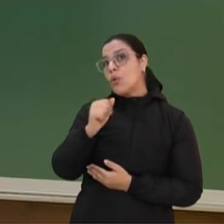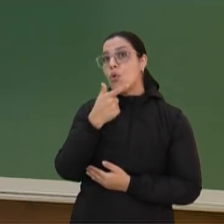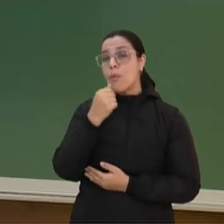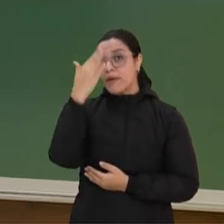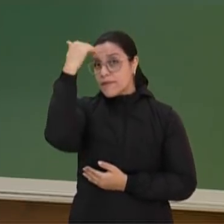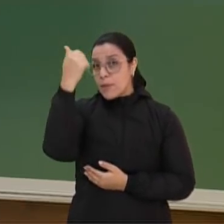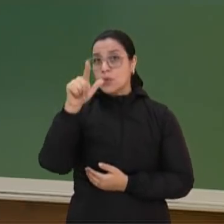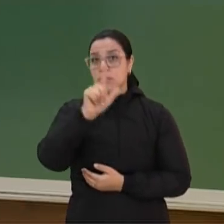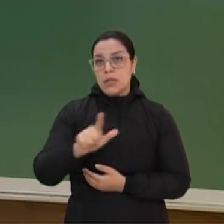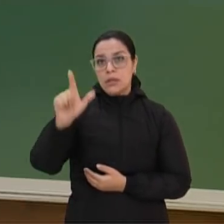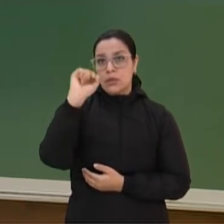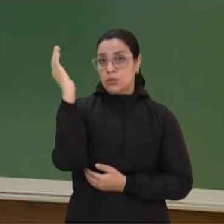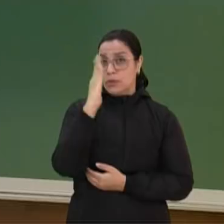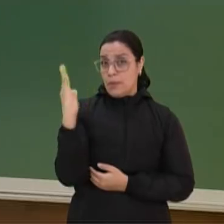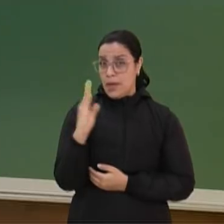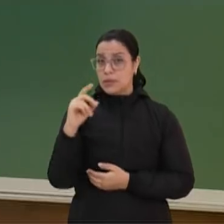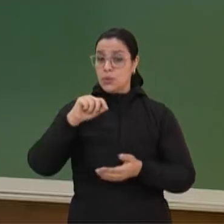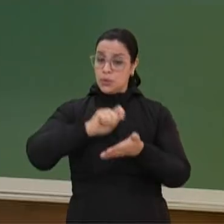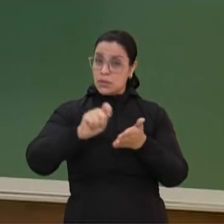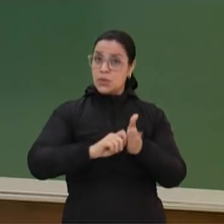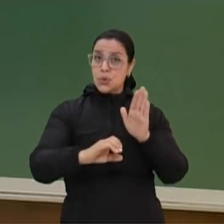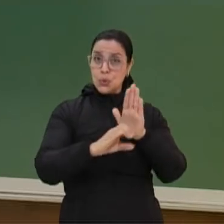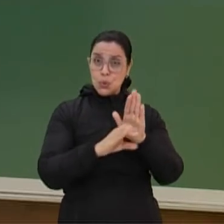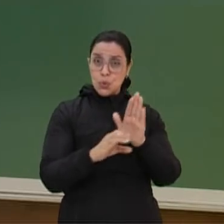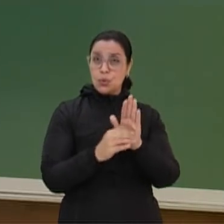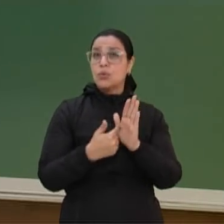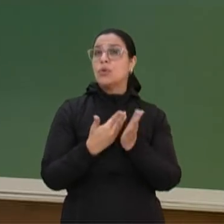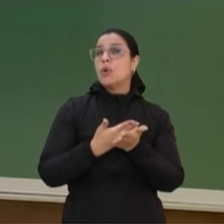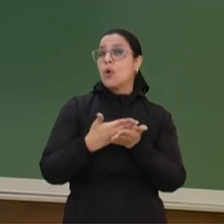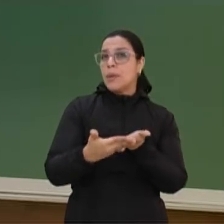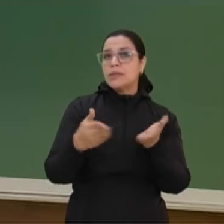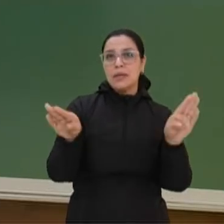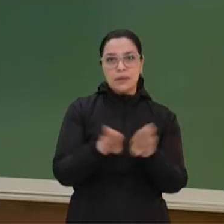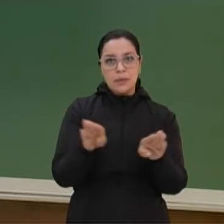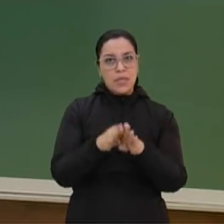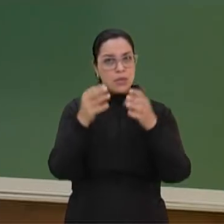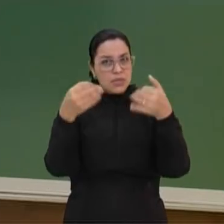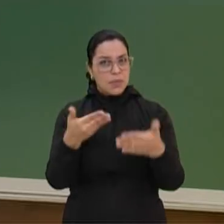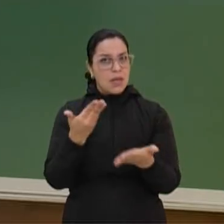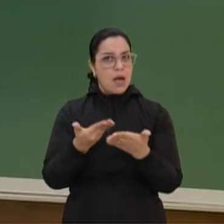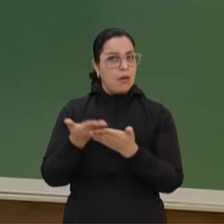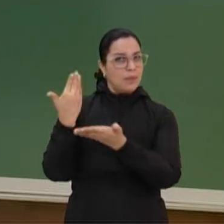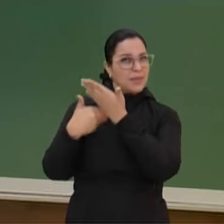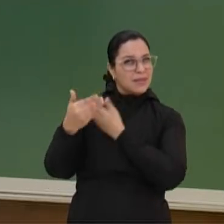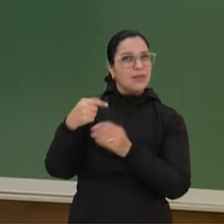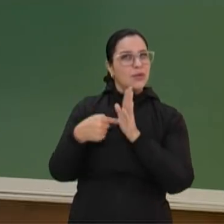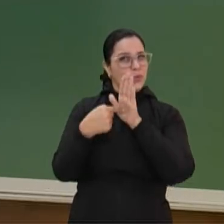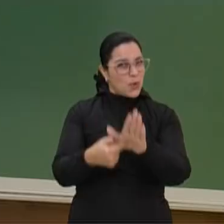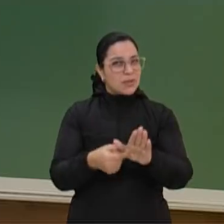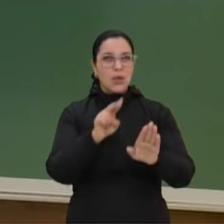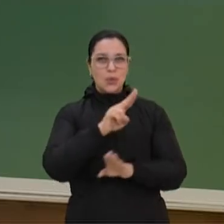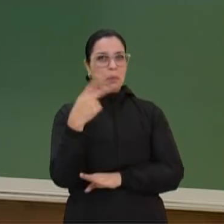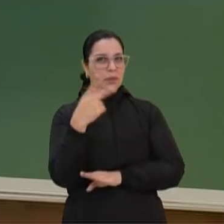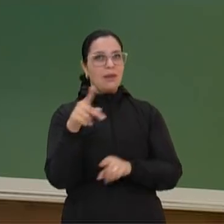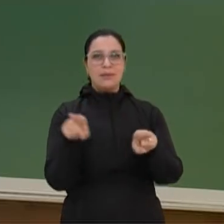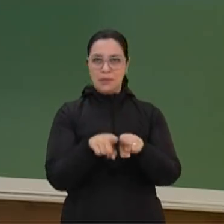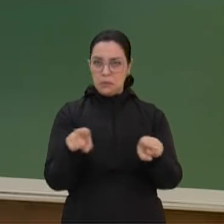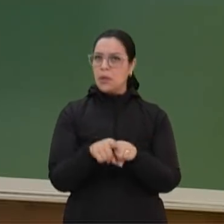No salgão, Marcelo torcia as mãos encabulado. A senhora que me desculpe, foi muita